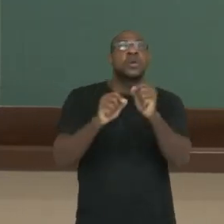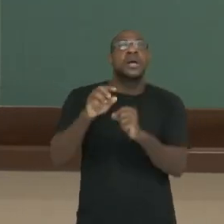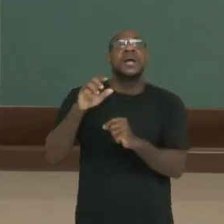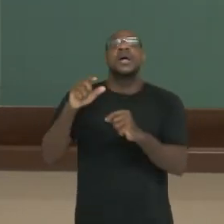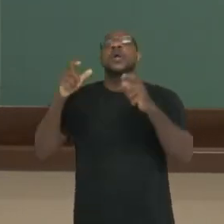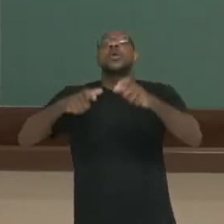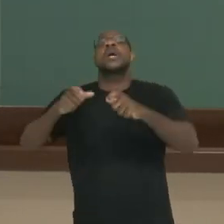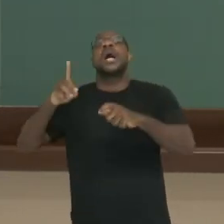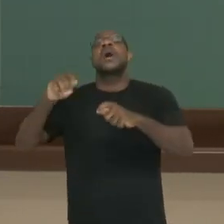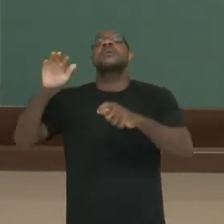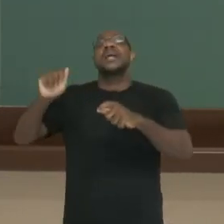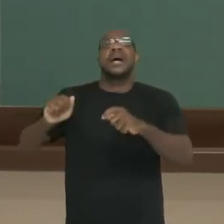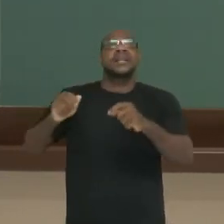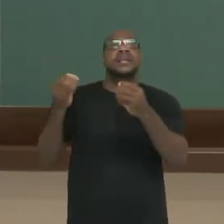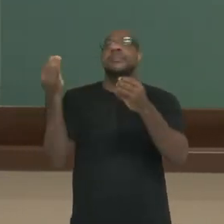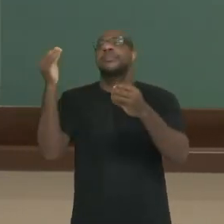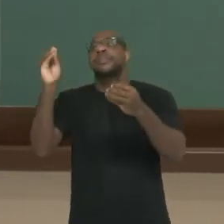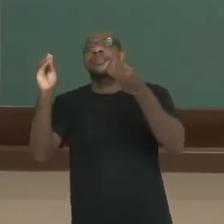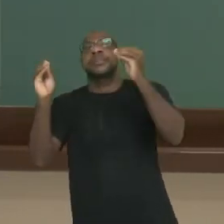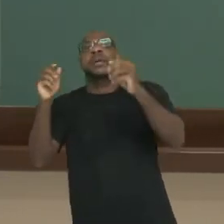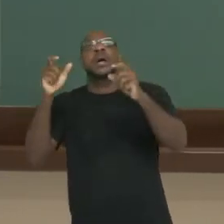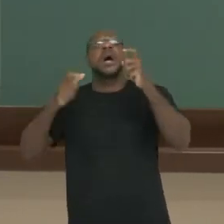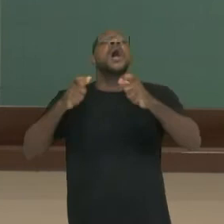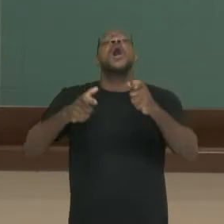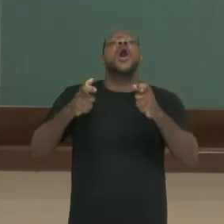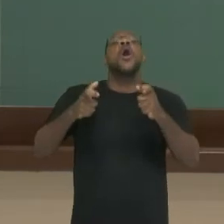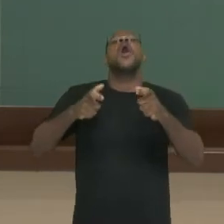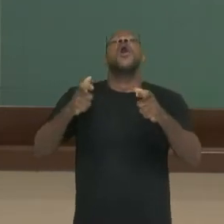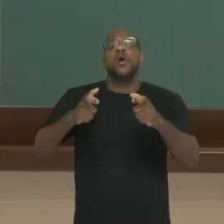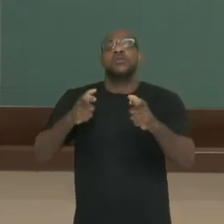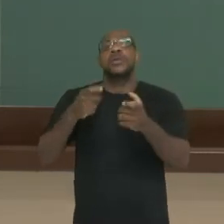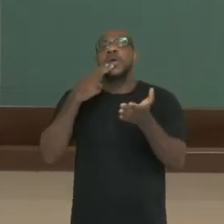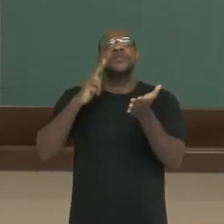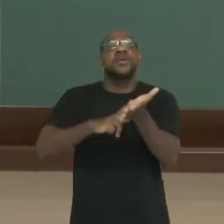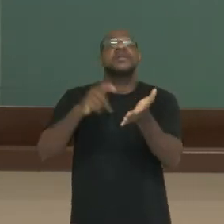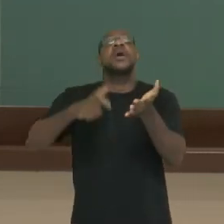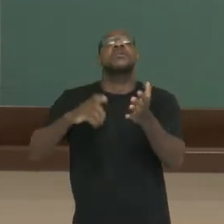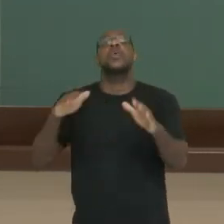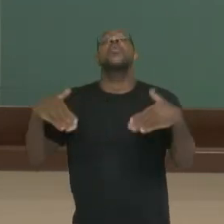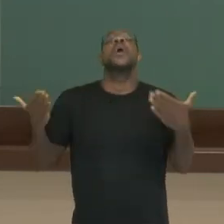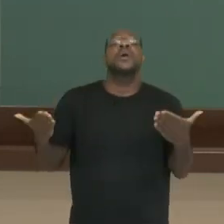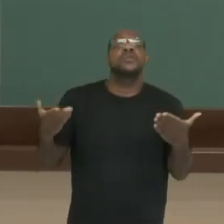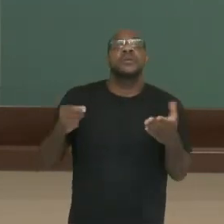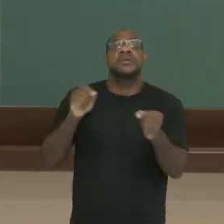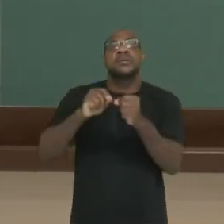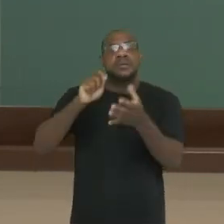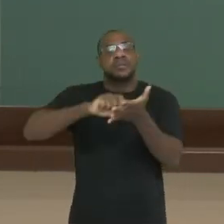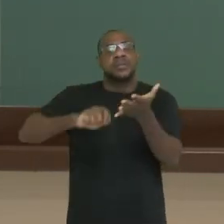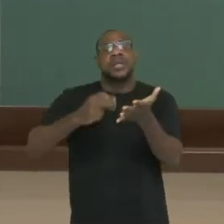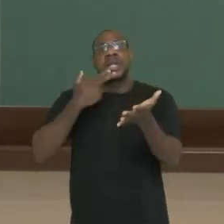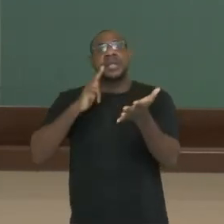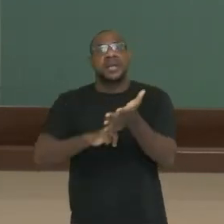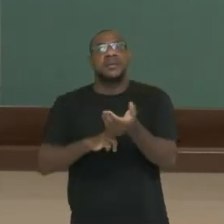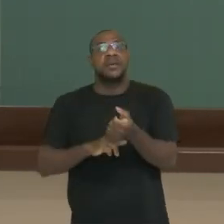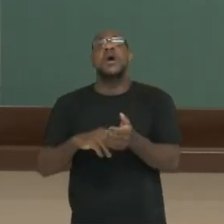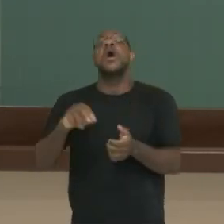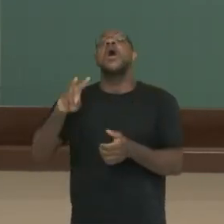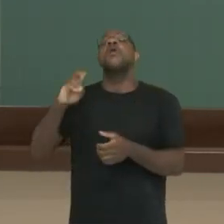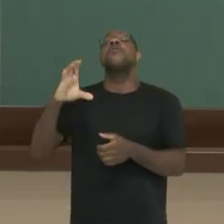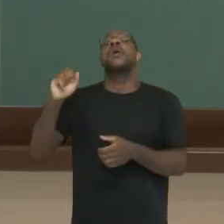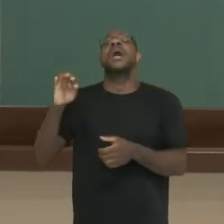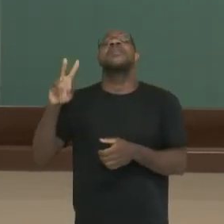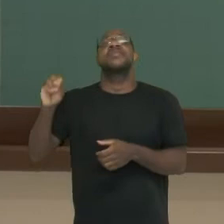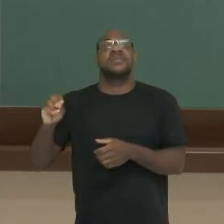está escrito ali, onde que foi elaborada essa carta, né? Quando, a quem essa carta se destina, qual é o vocativo,